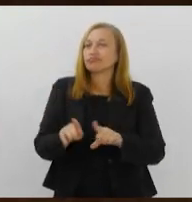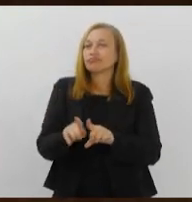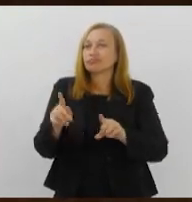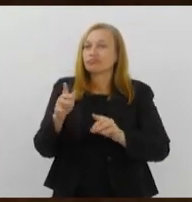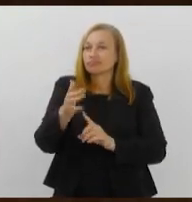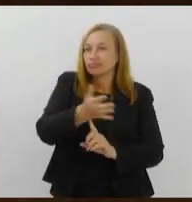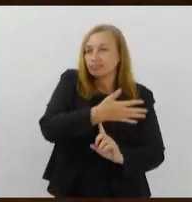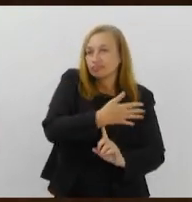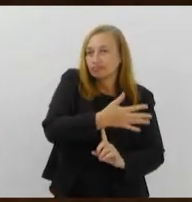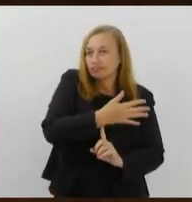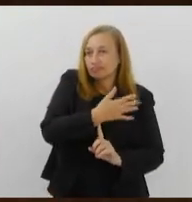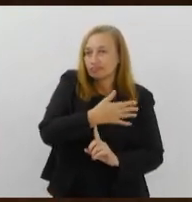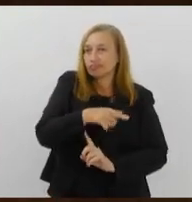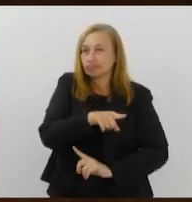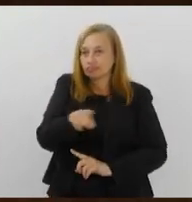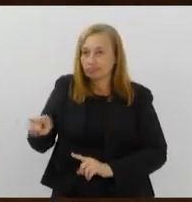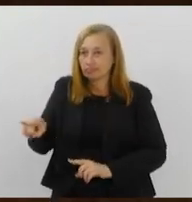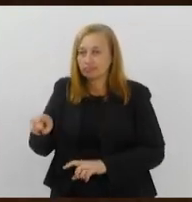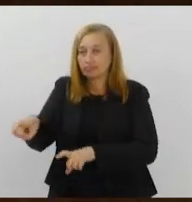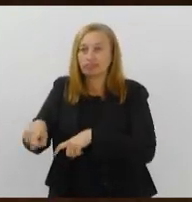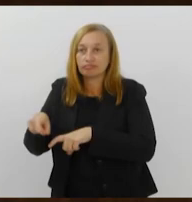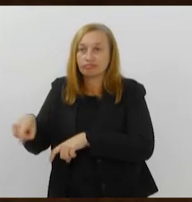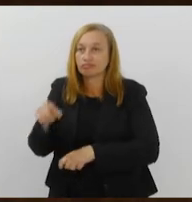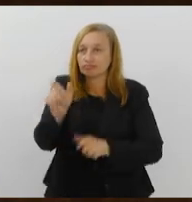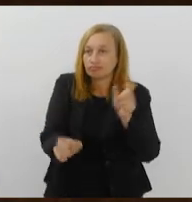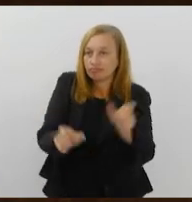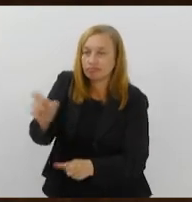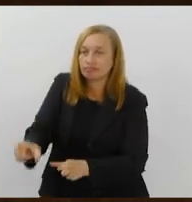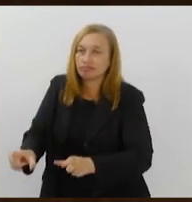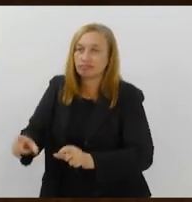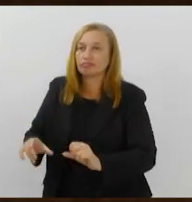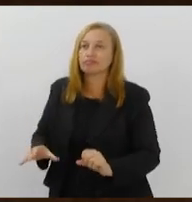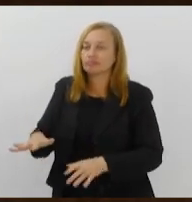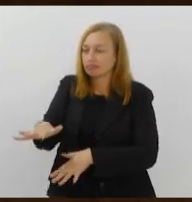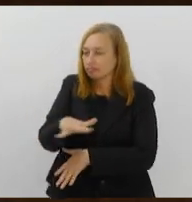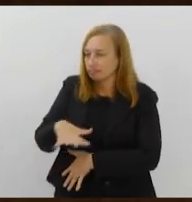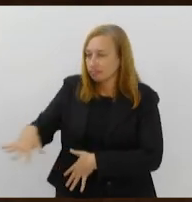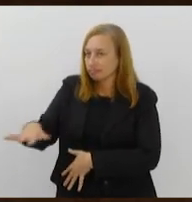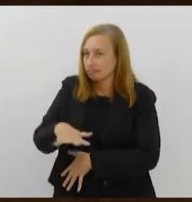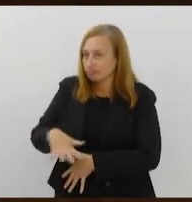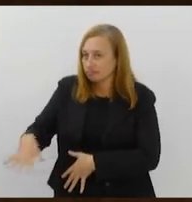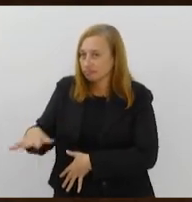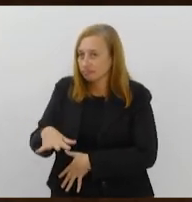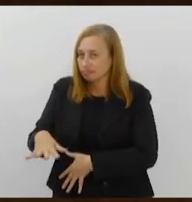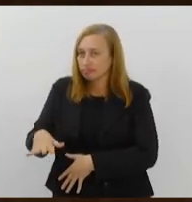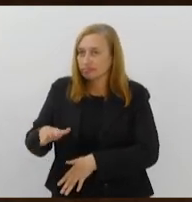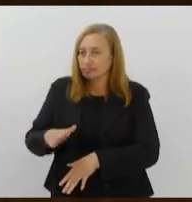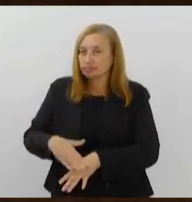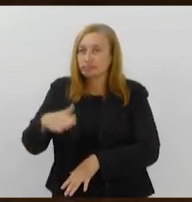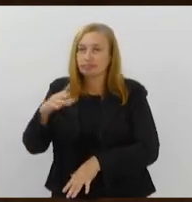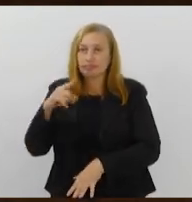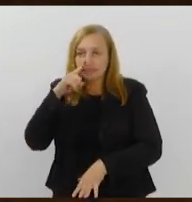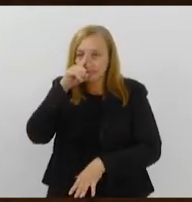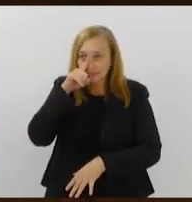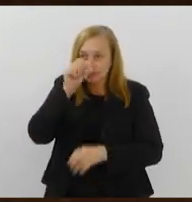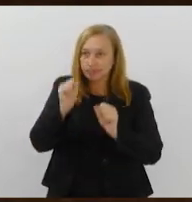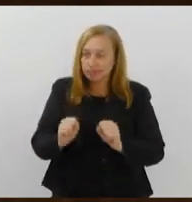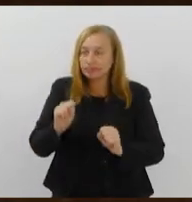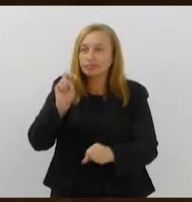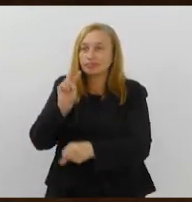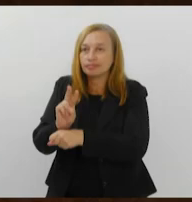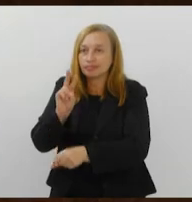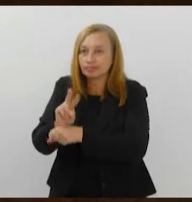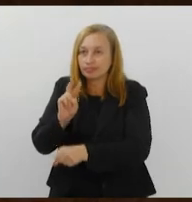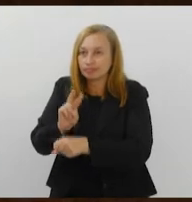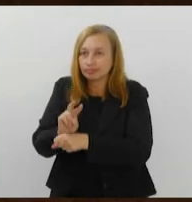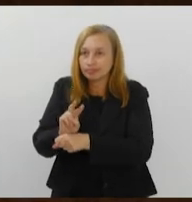que esses produtores trazem há muito tempo, garantir com que as áreas de maior risco possam ser protegidas